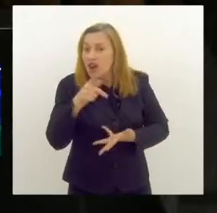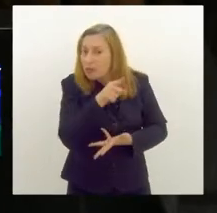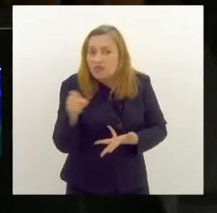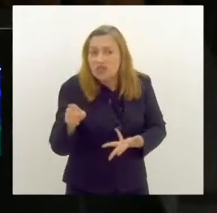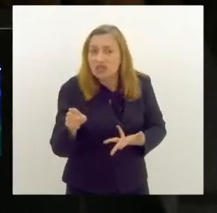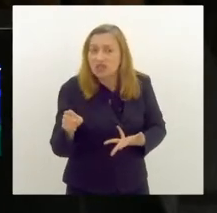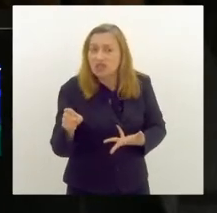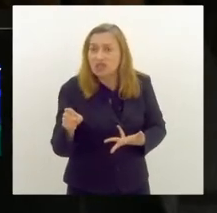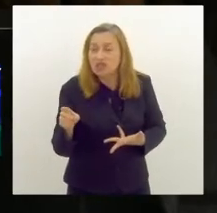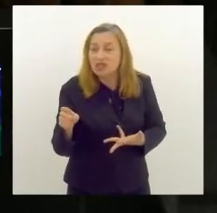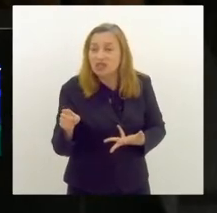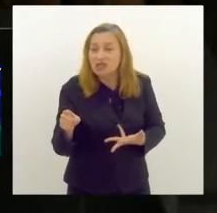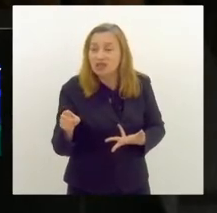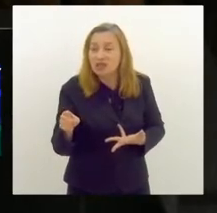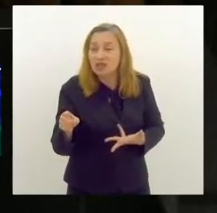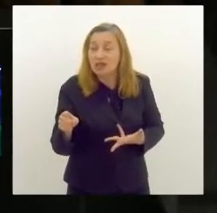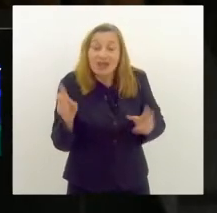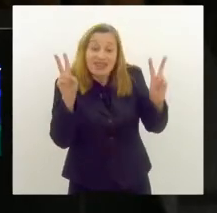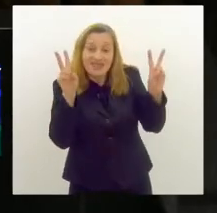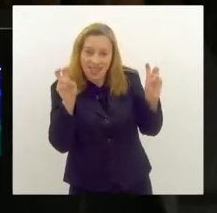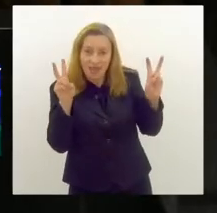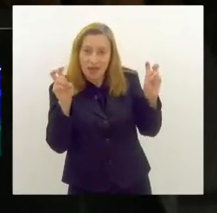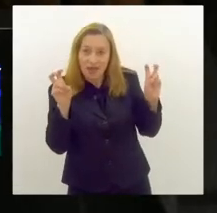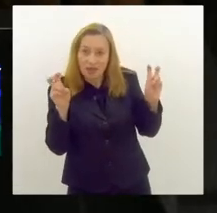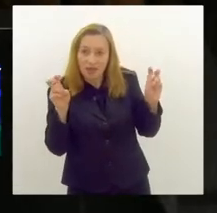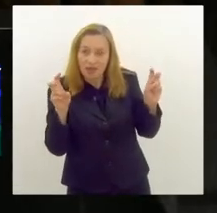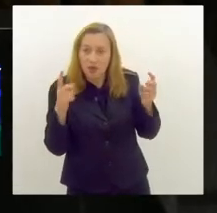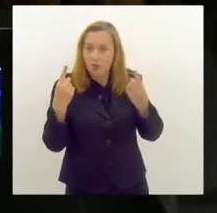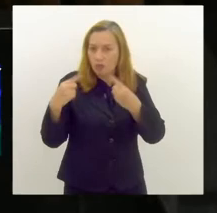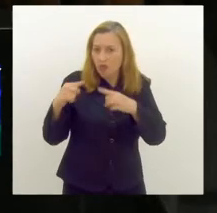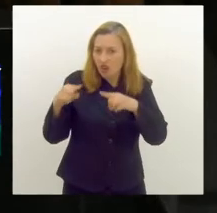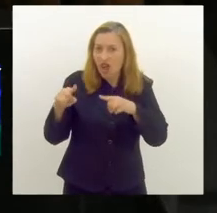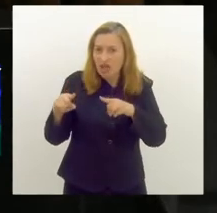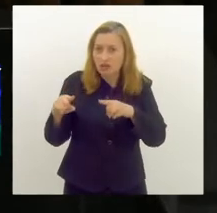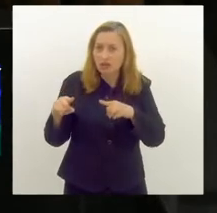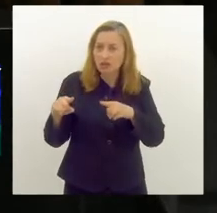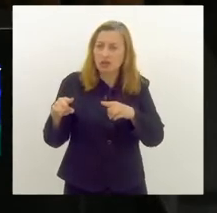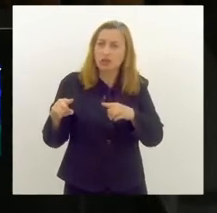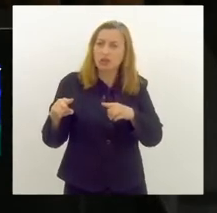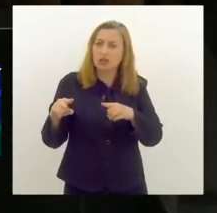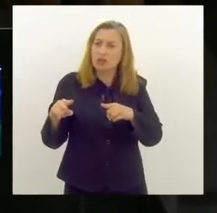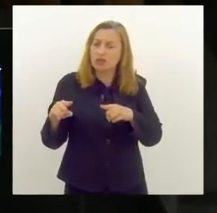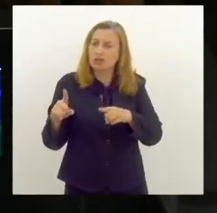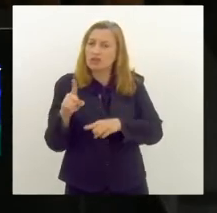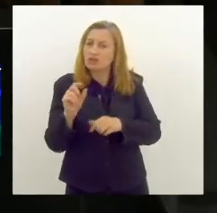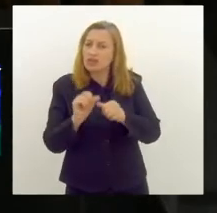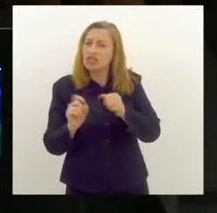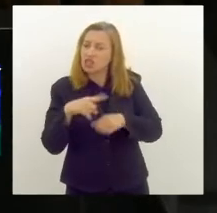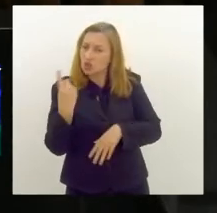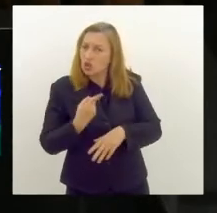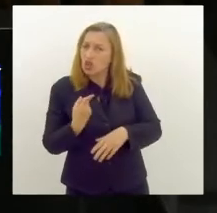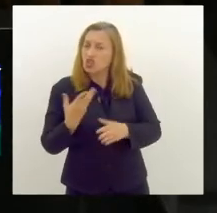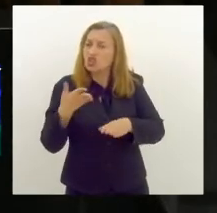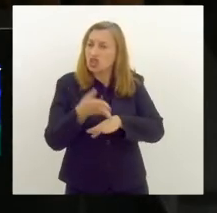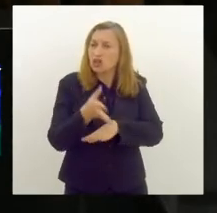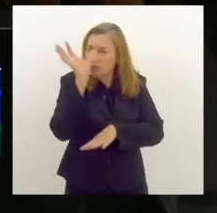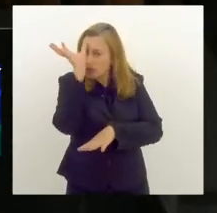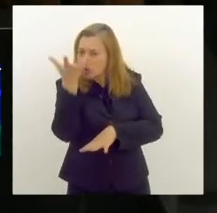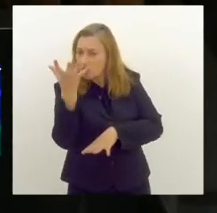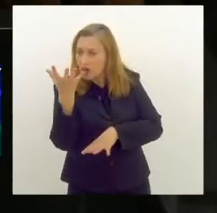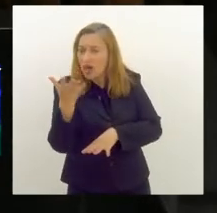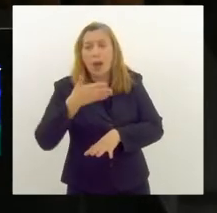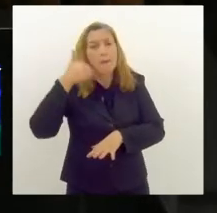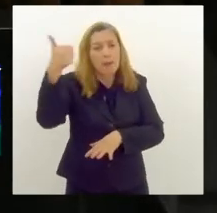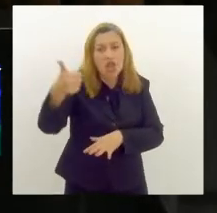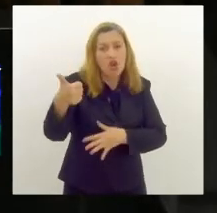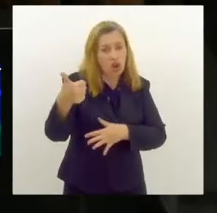o seguinte, esse tema provocado deve fazer com que a gente chegue a uma solução de